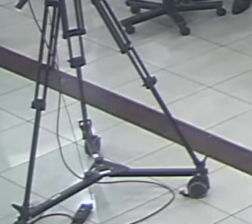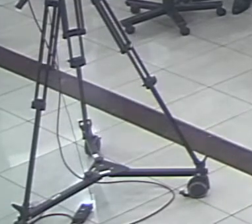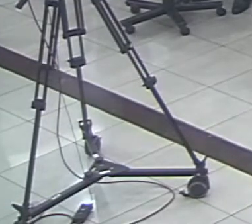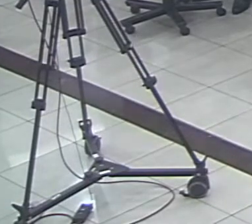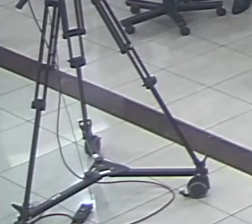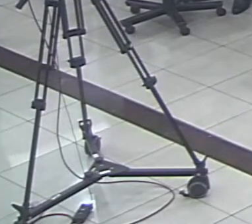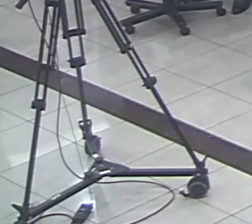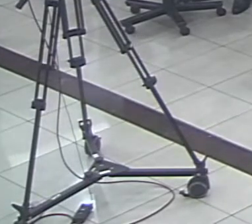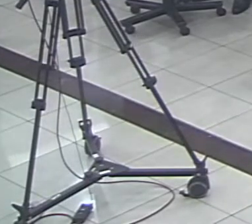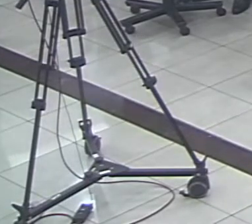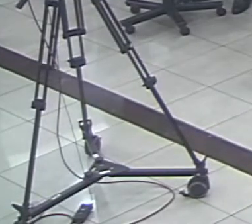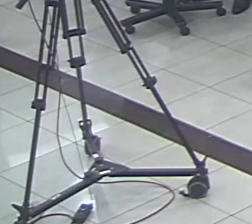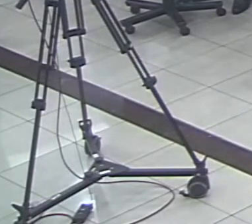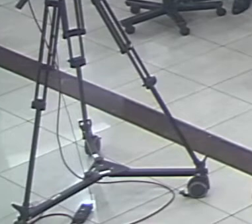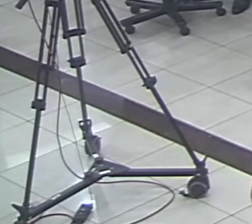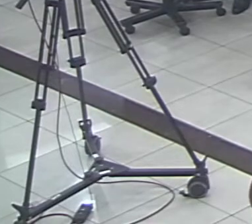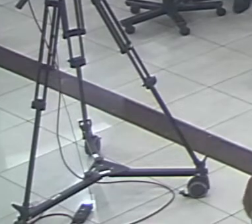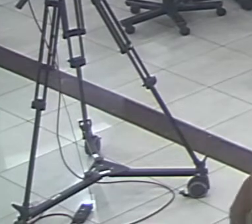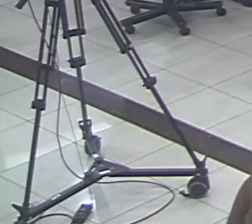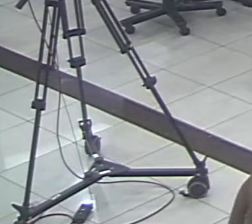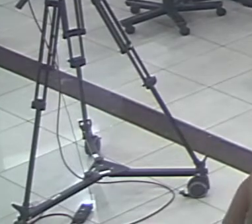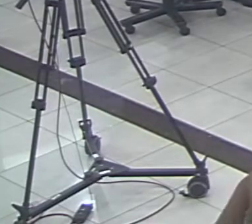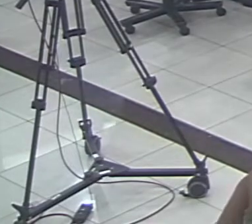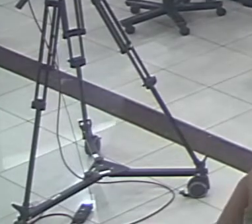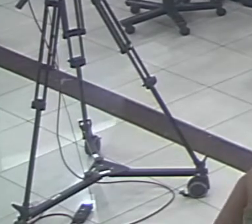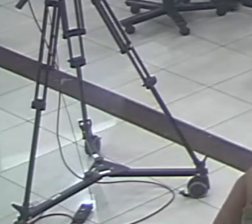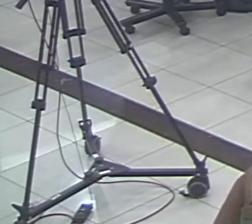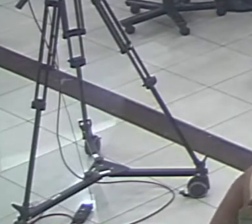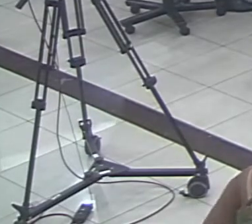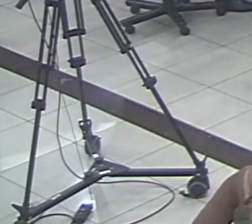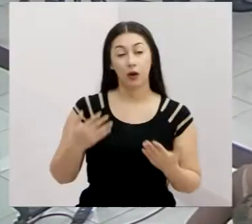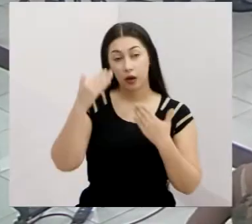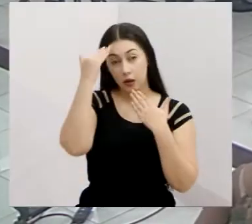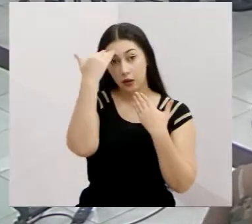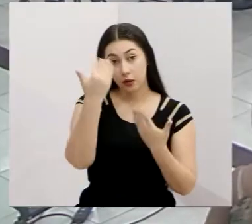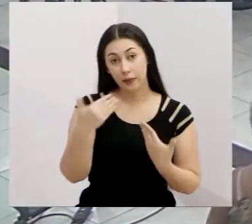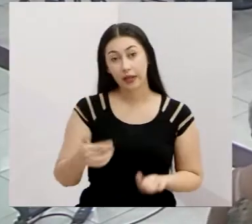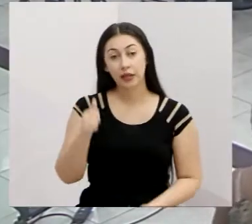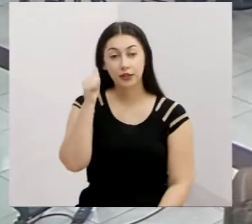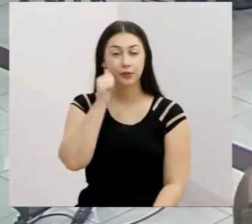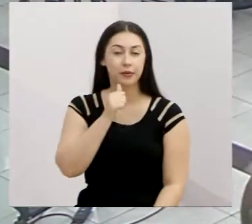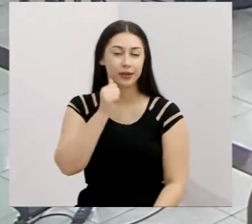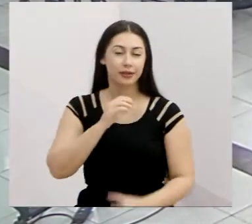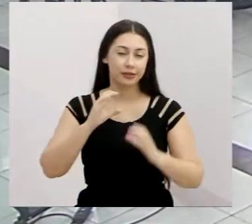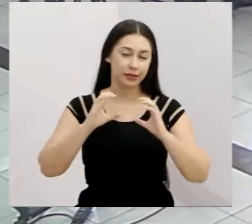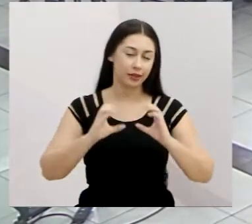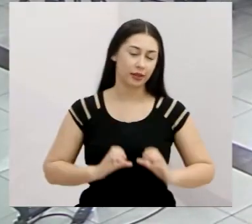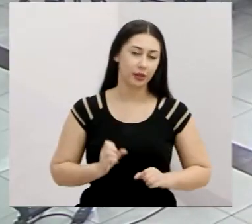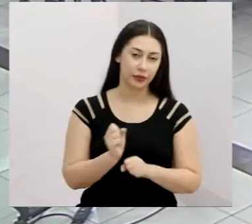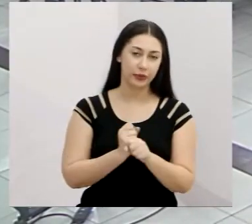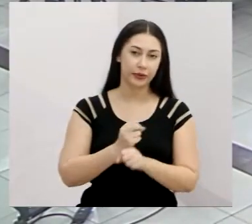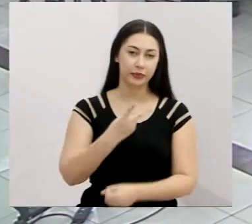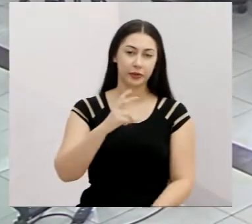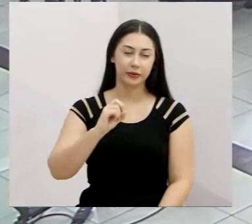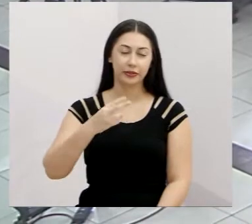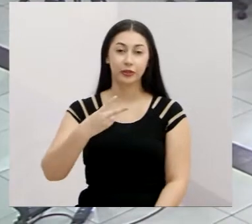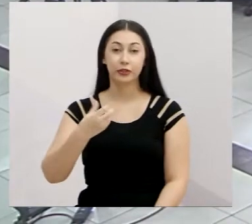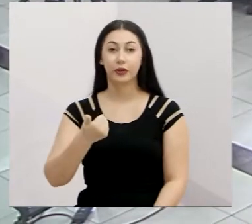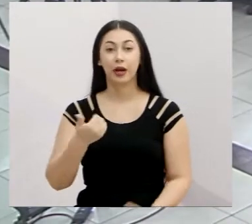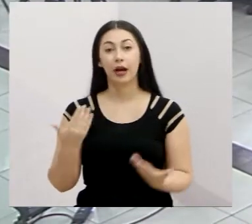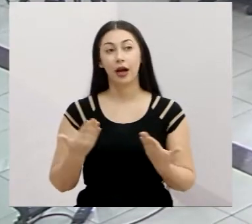E aí e em homenagem às mulheres cidadãs 2021